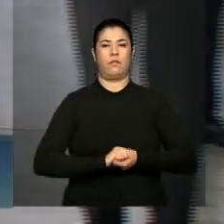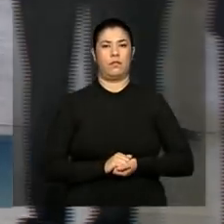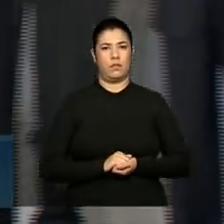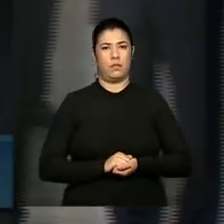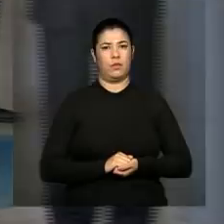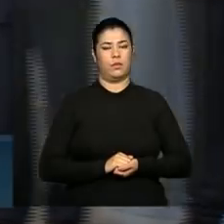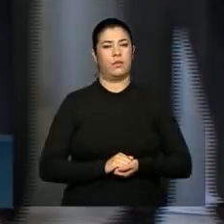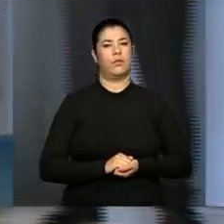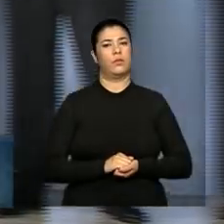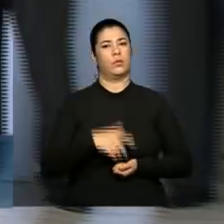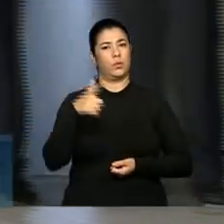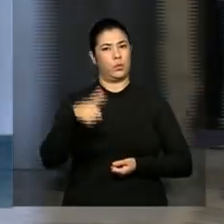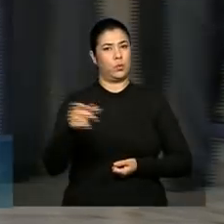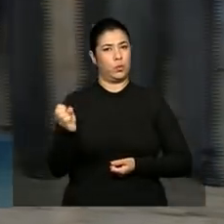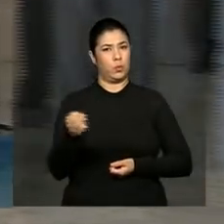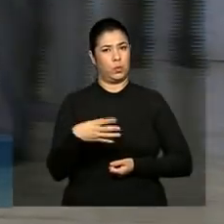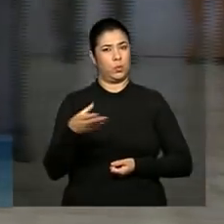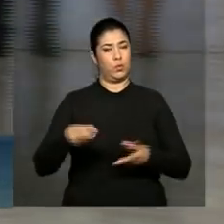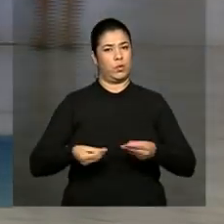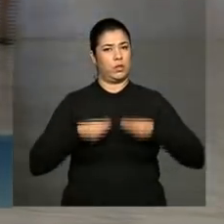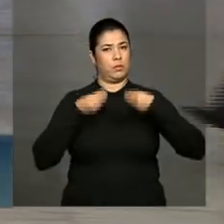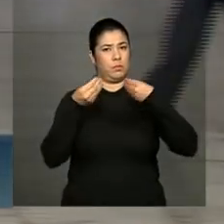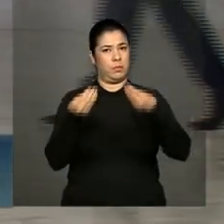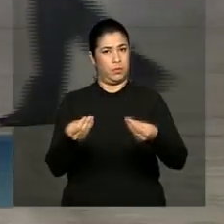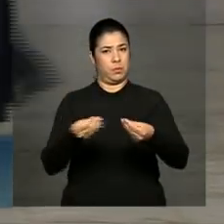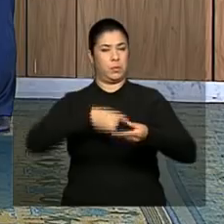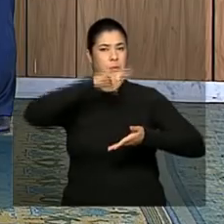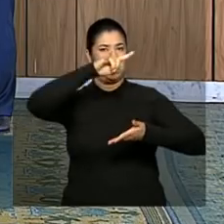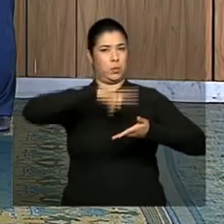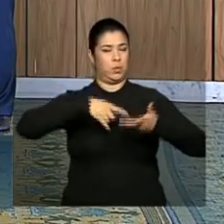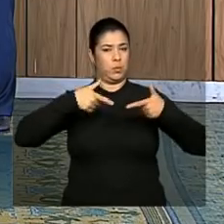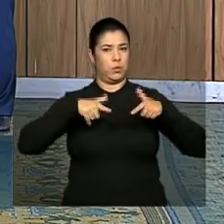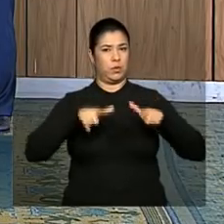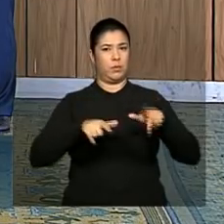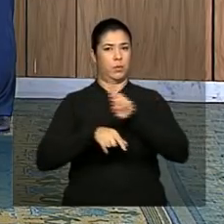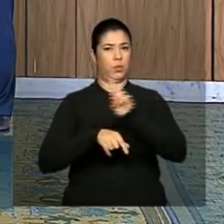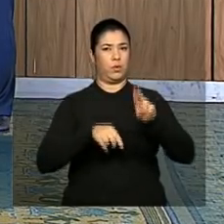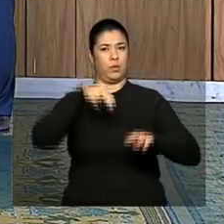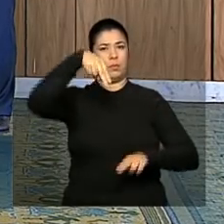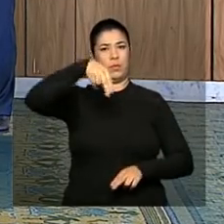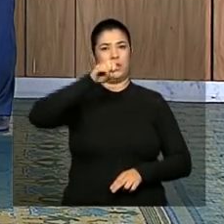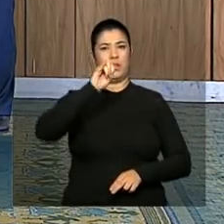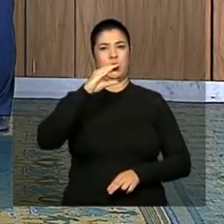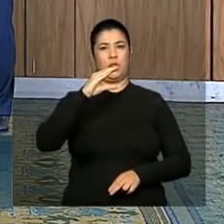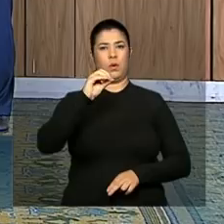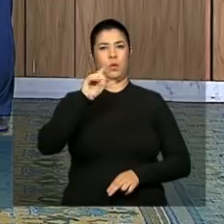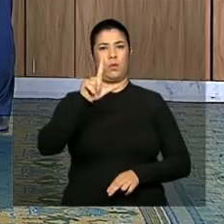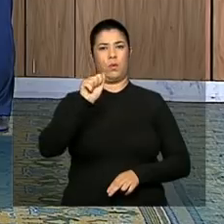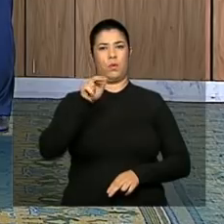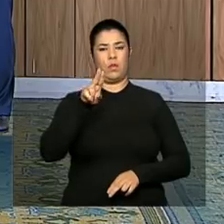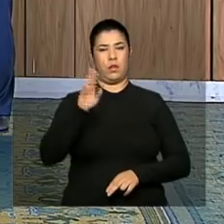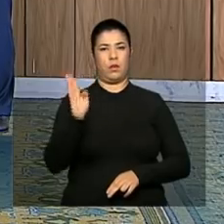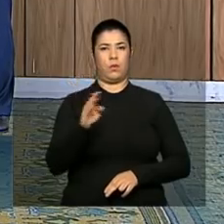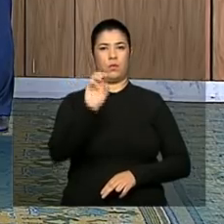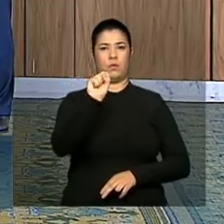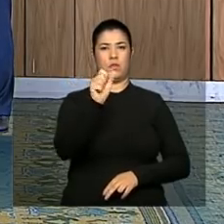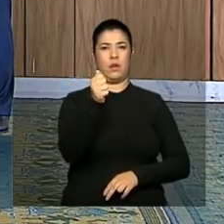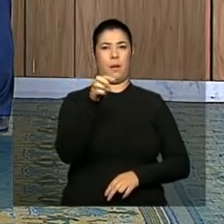Mais um embaixador entregando a sua credencial, Nicolaus Tsamados,